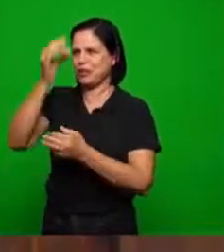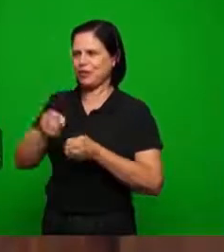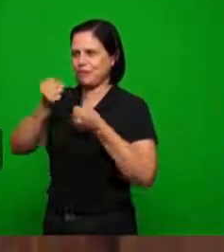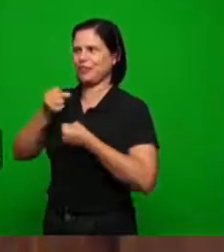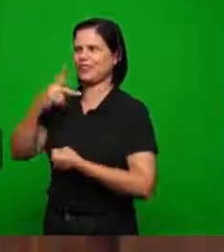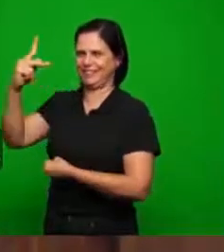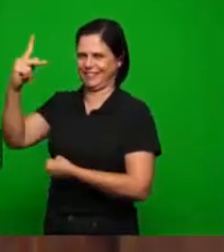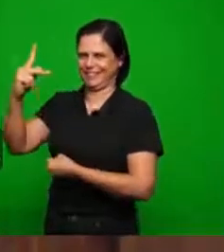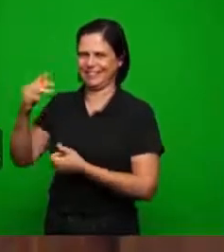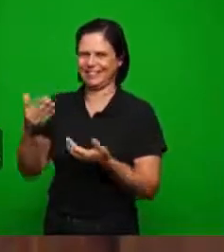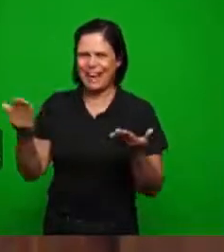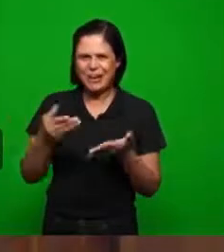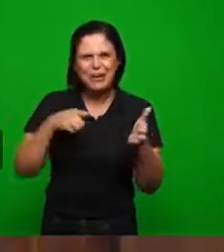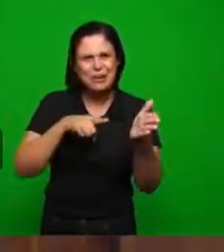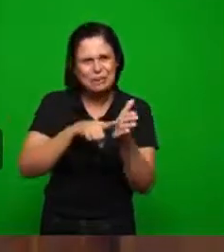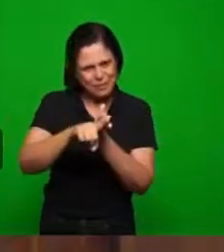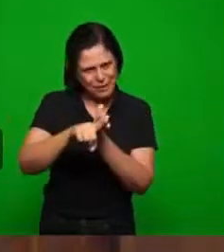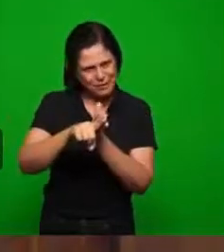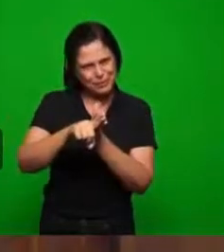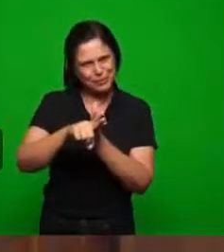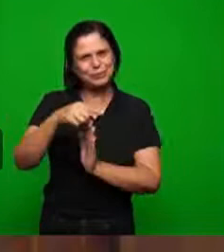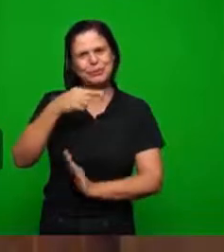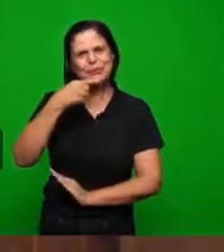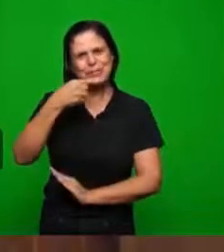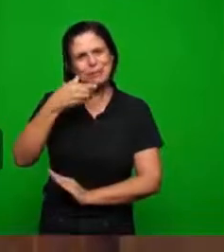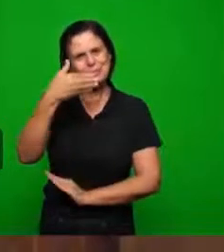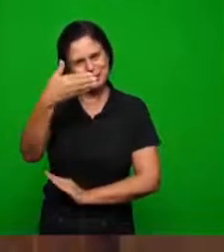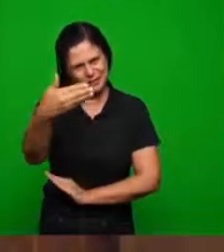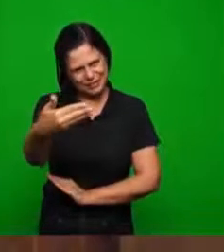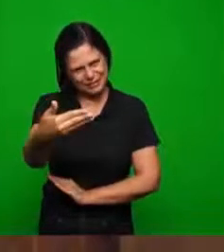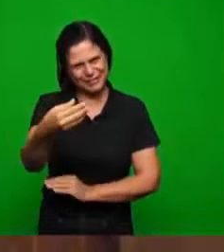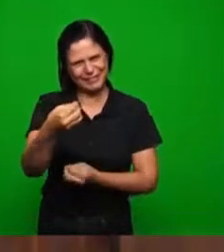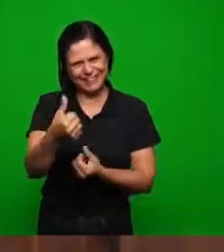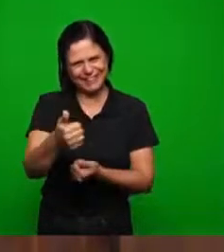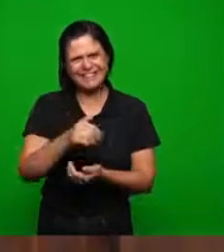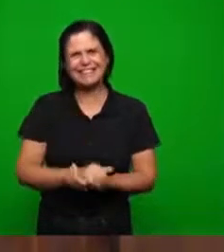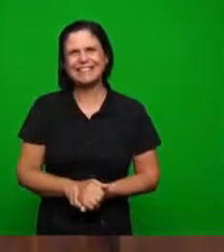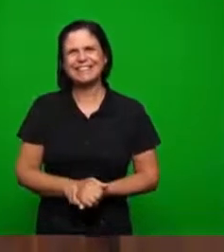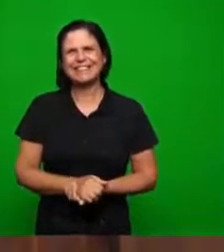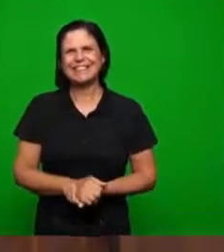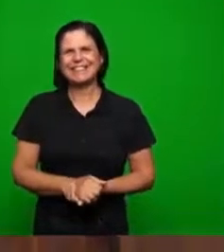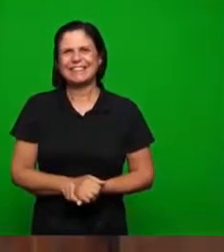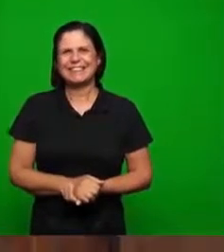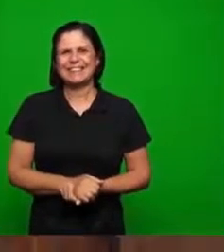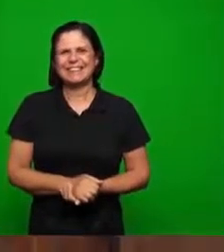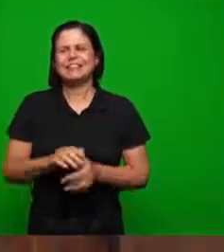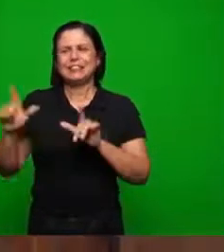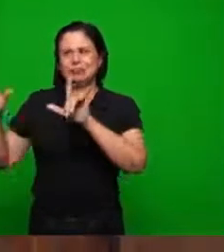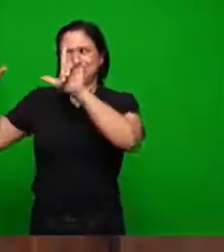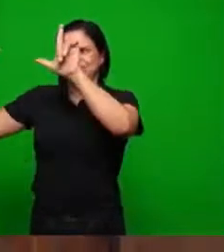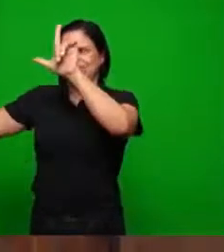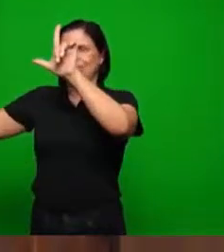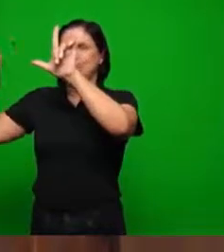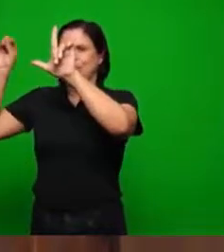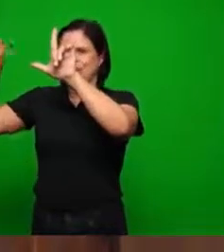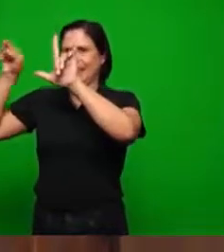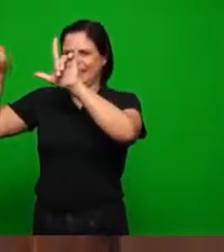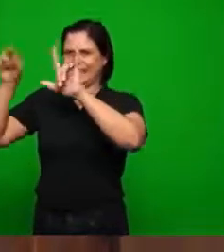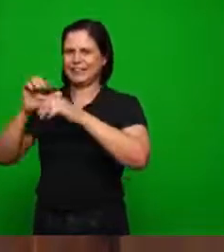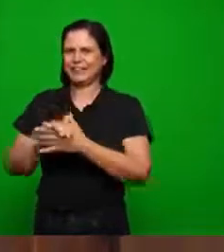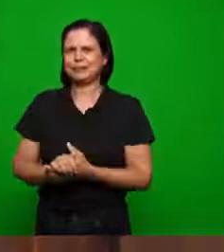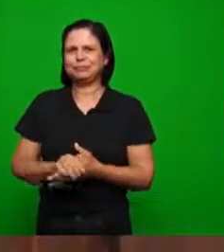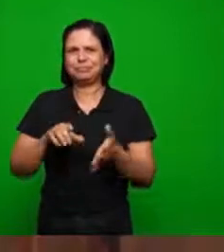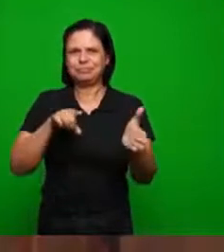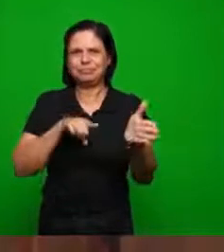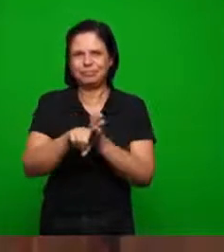vamos passar agora a pergunta para a próxima, o próximo EBD, a próxima escola bíblica, que nós vamos deixar no quadro para os irmãos. E